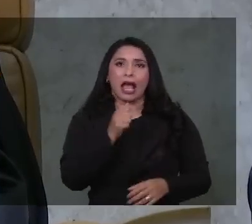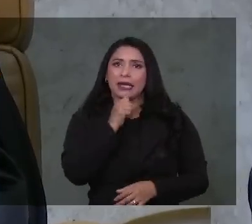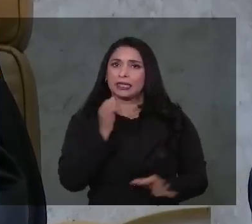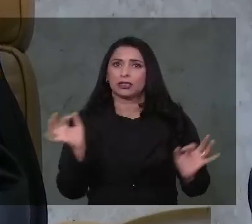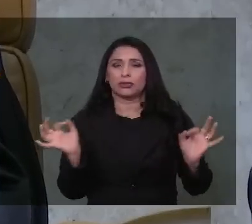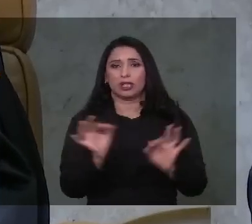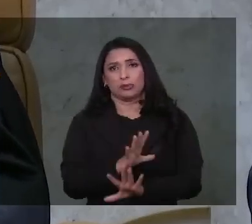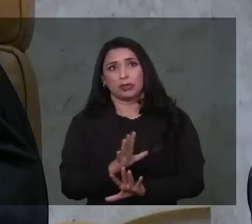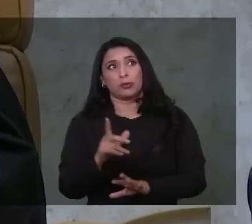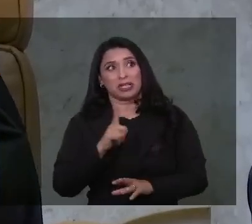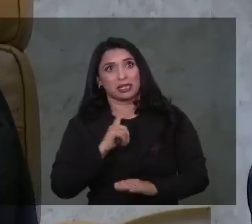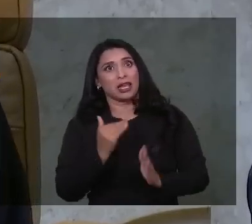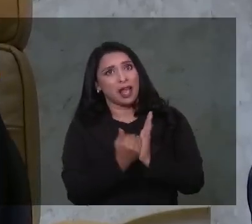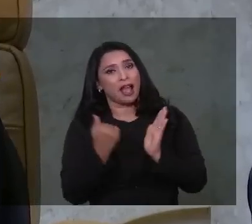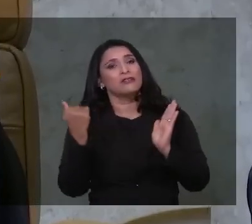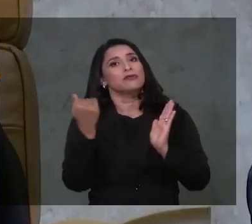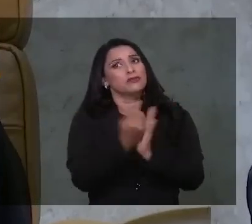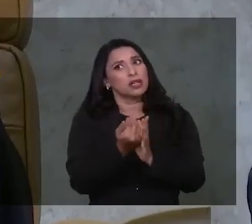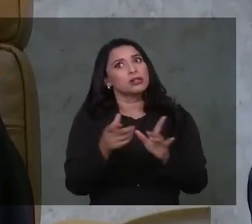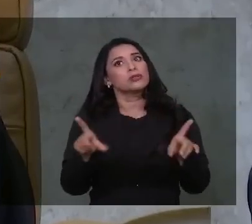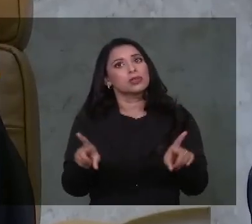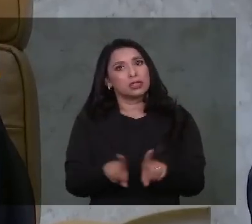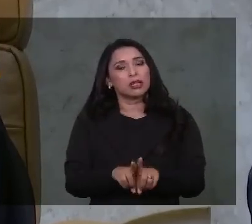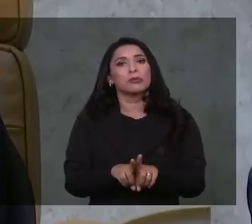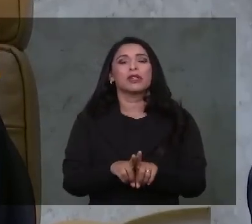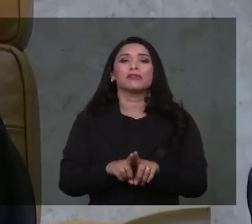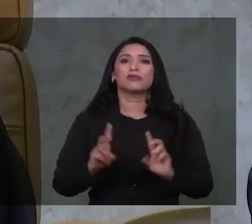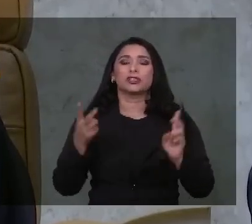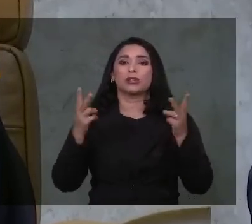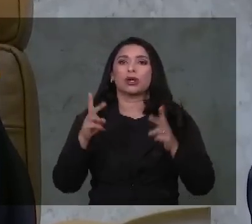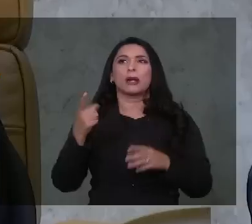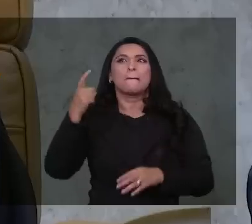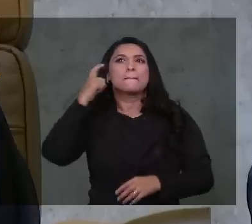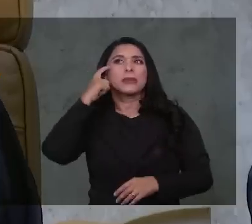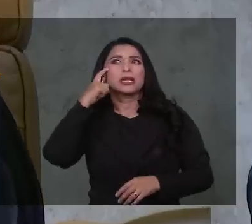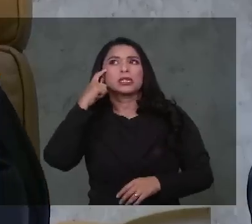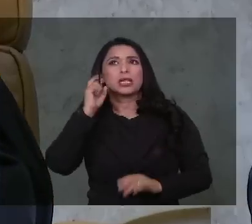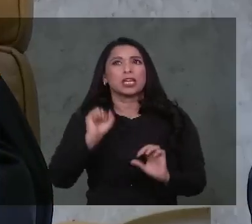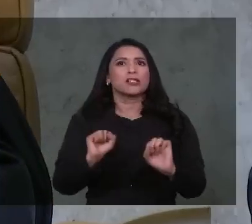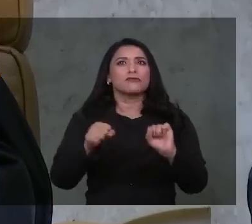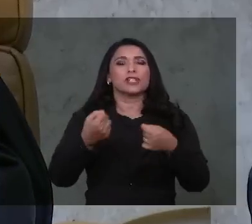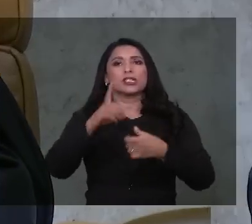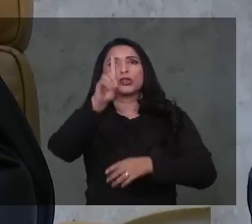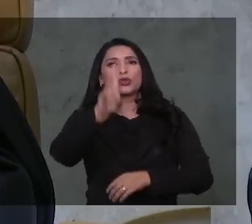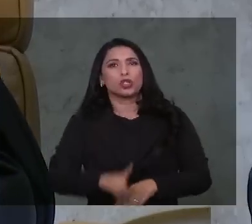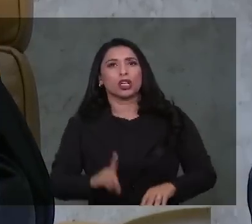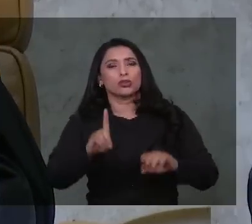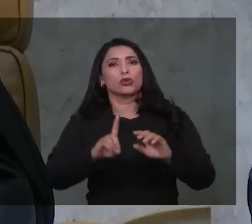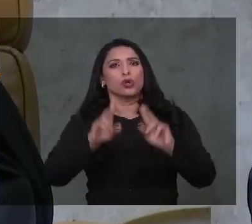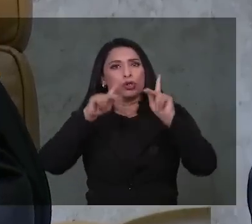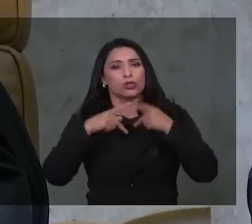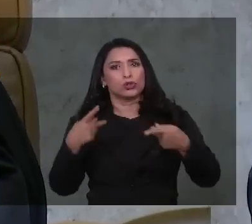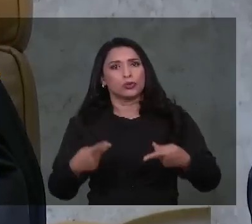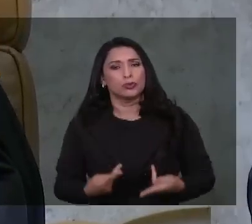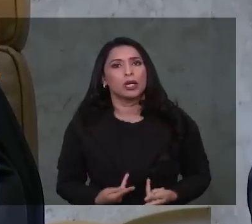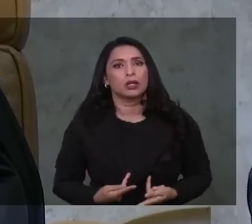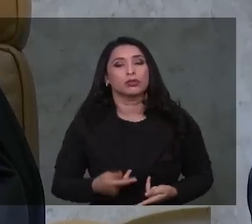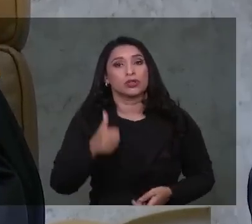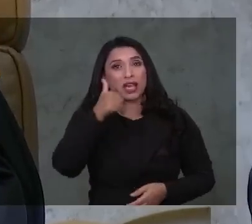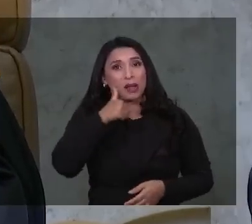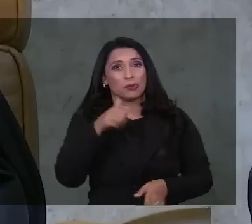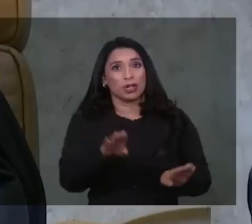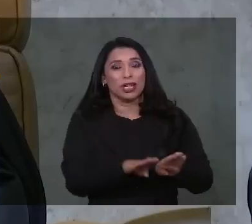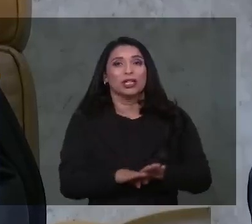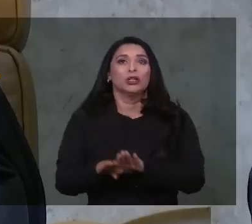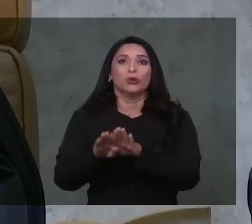vitórias. Há quem pense que a defesa dos direitos humanos, da igualdade da mulher, da